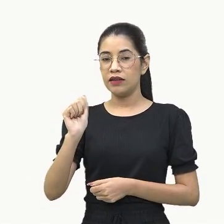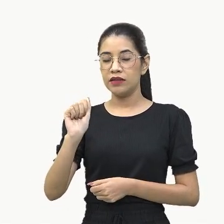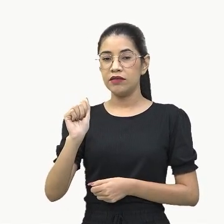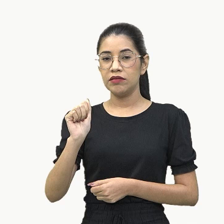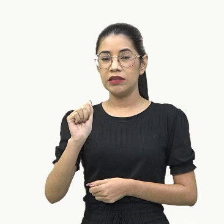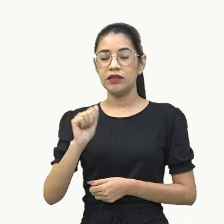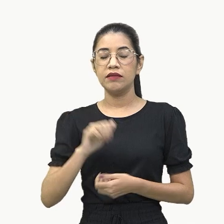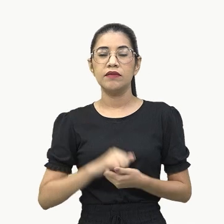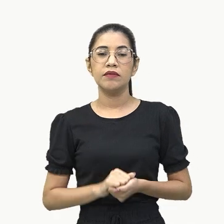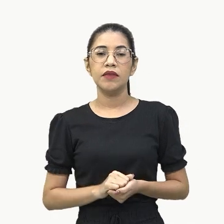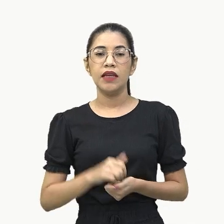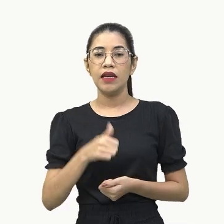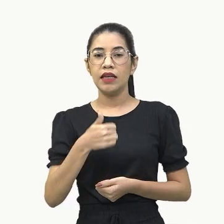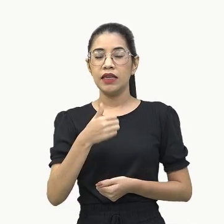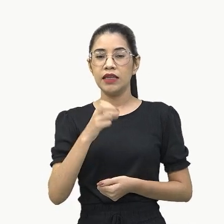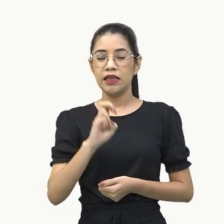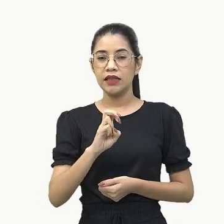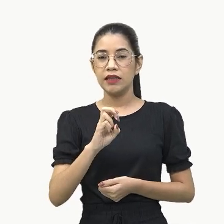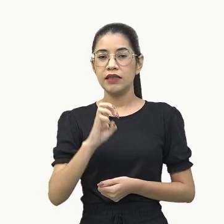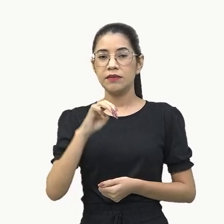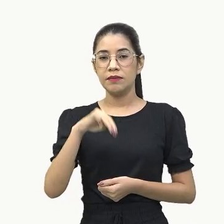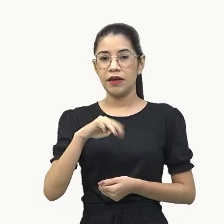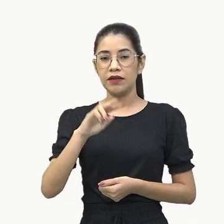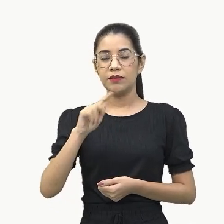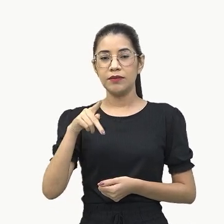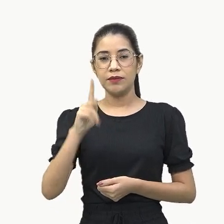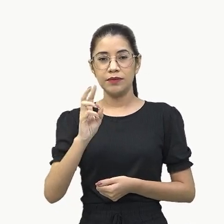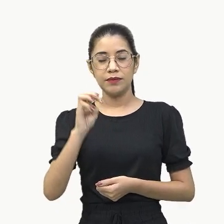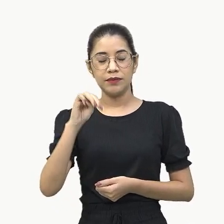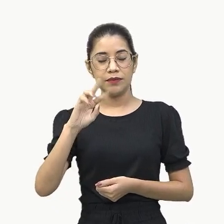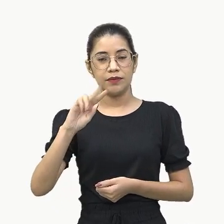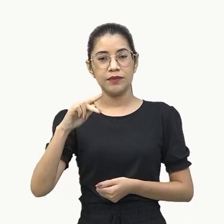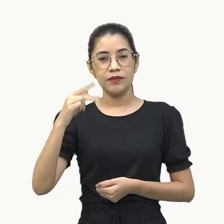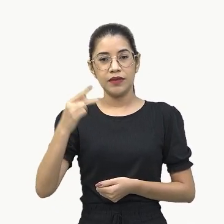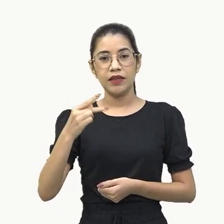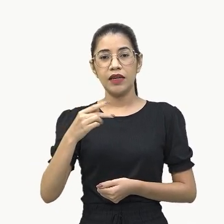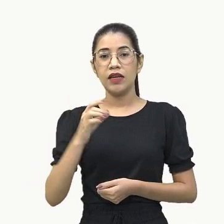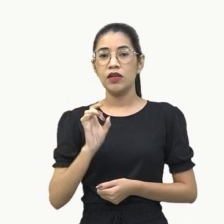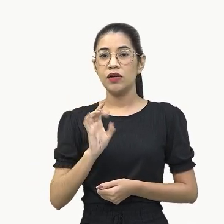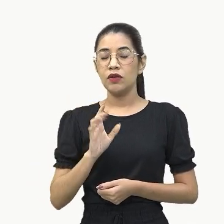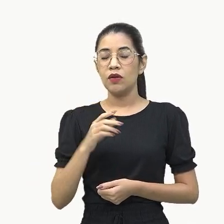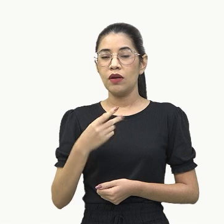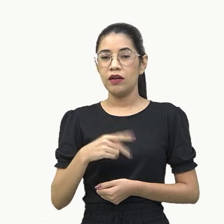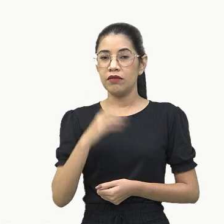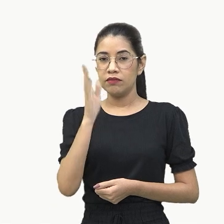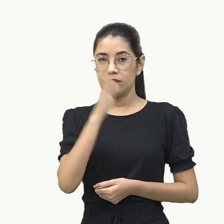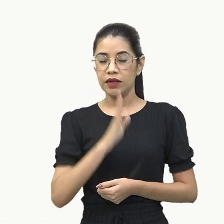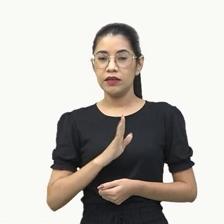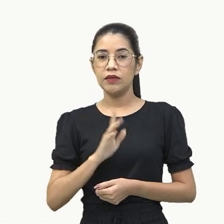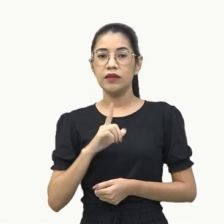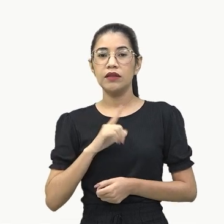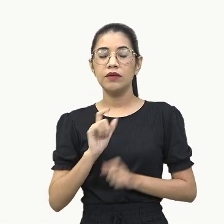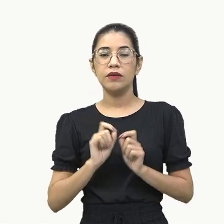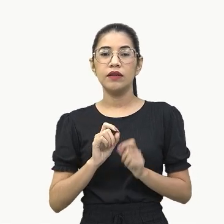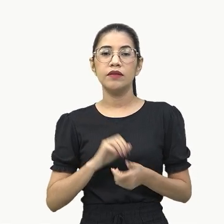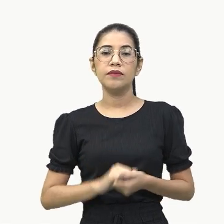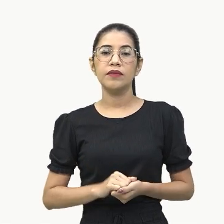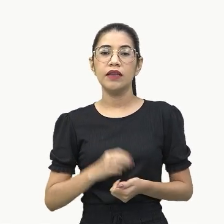gente tem 15 m por km qu né No Brasil a gente tem apenas Lembrando aqui mais uma vez